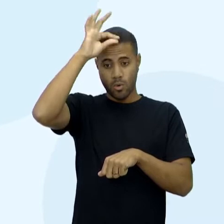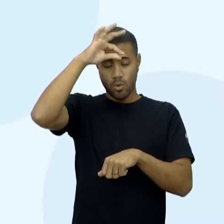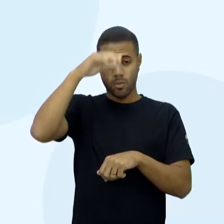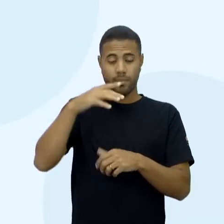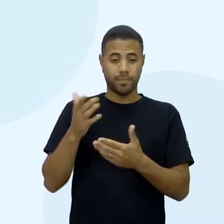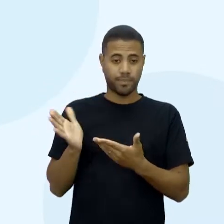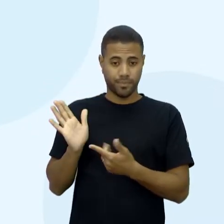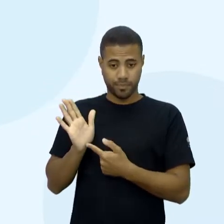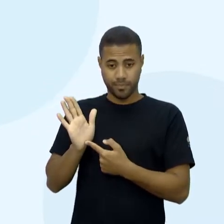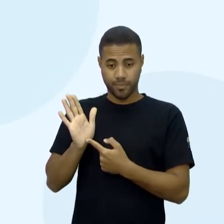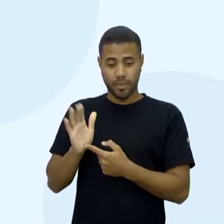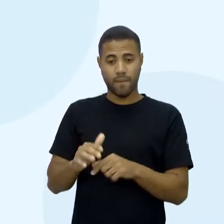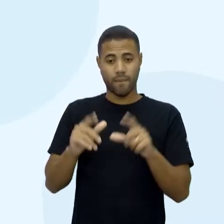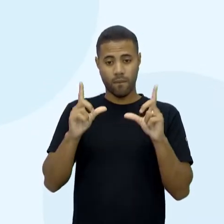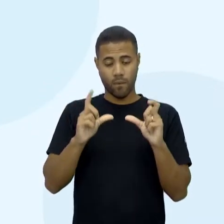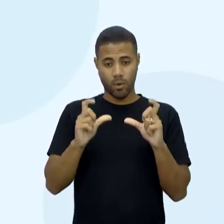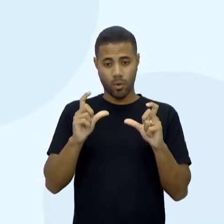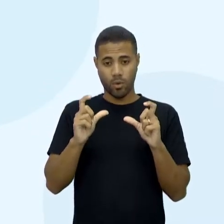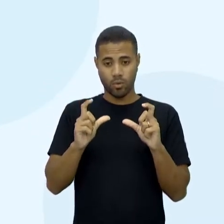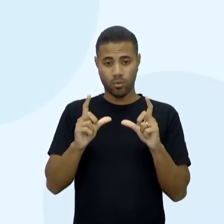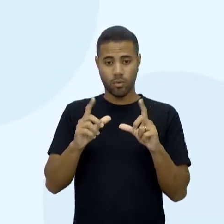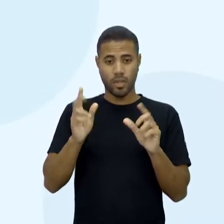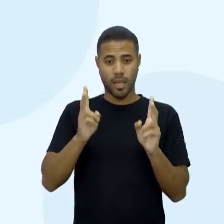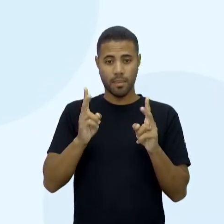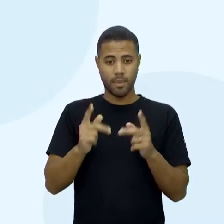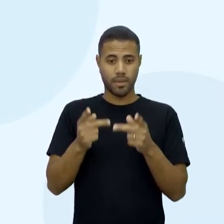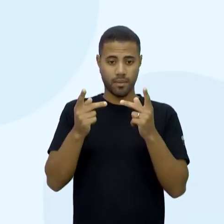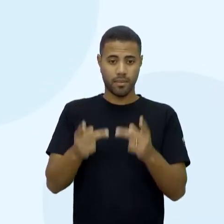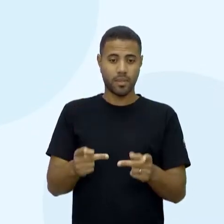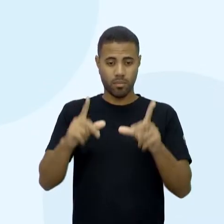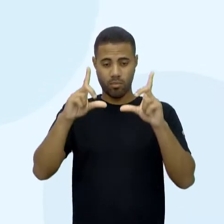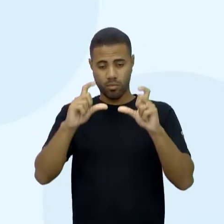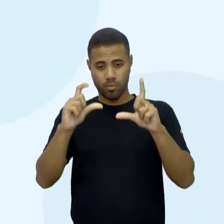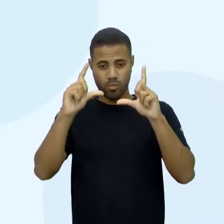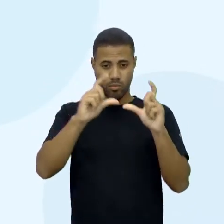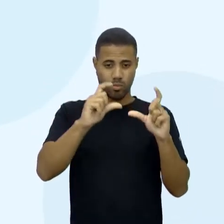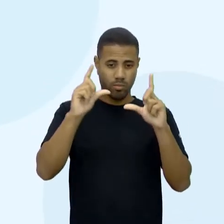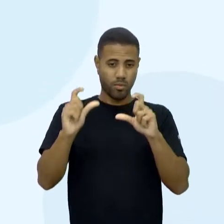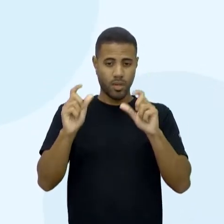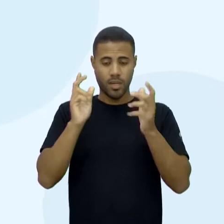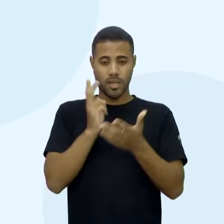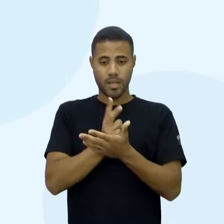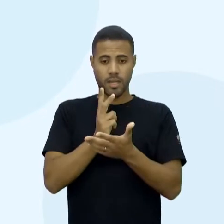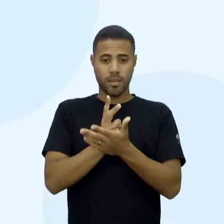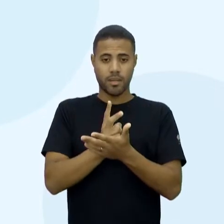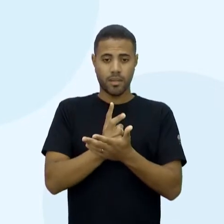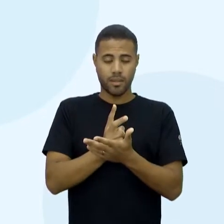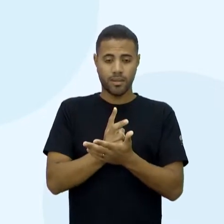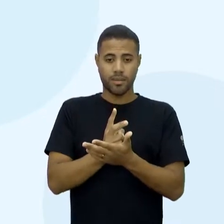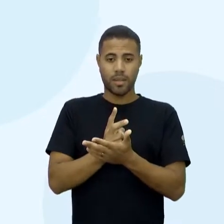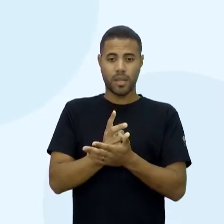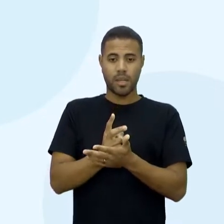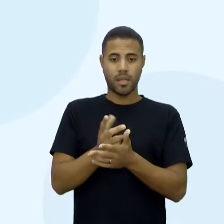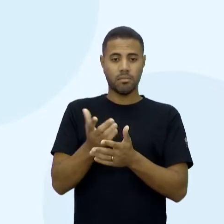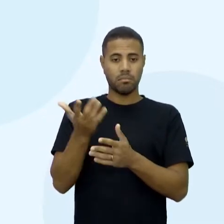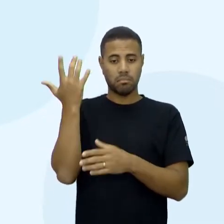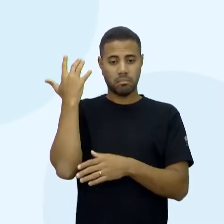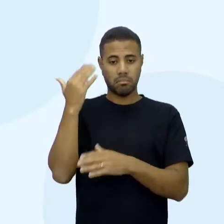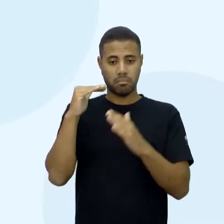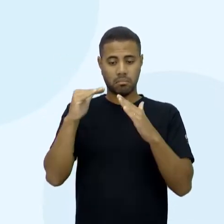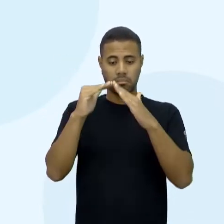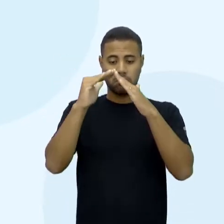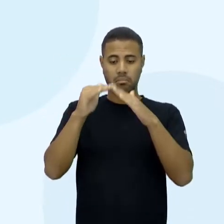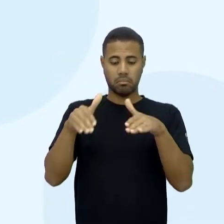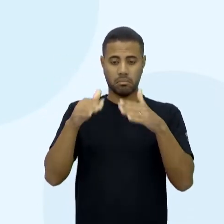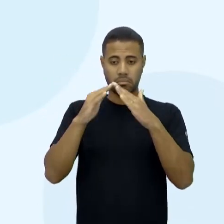Picchu. É uma foto, normalmente, que os turistas, quando visitam a região, sempre fotografam, né, essas ruínas deste ângulo,